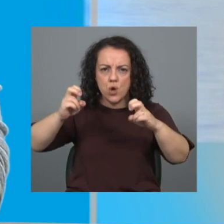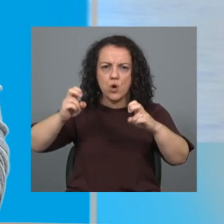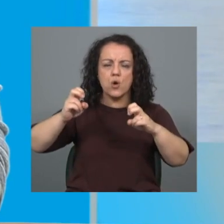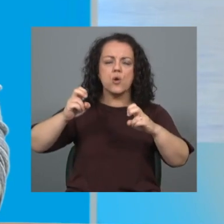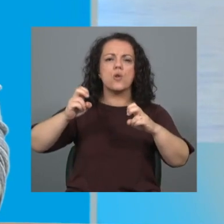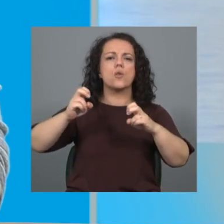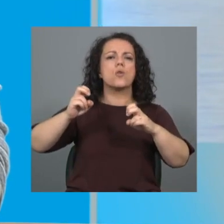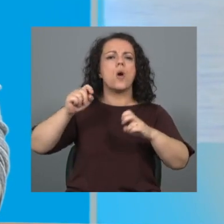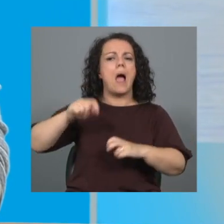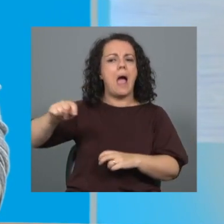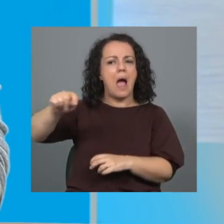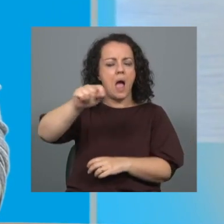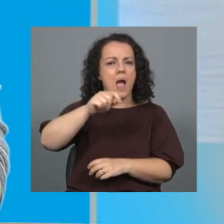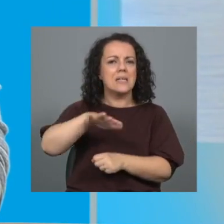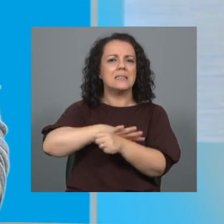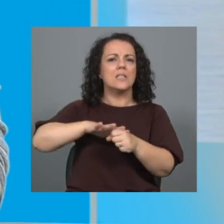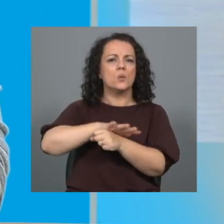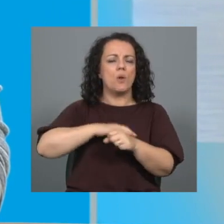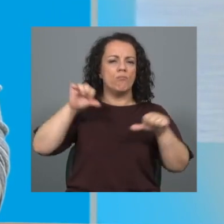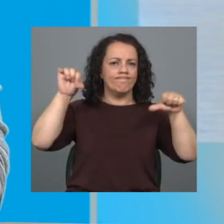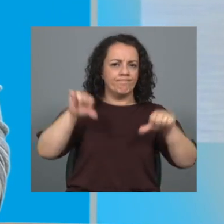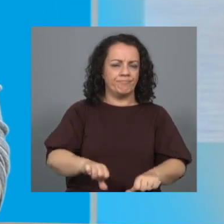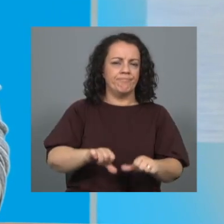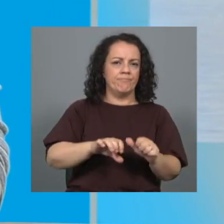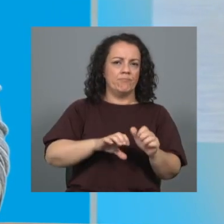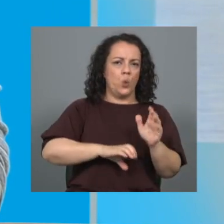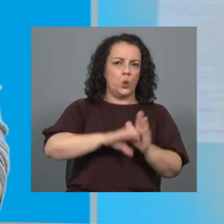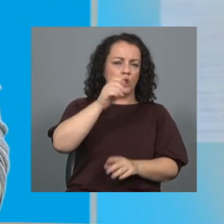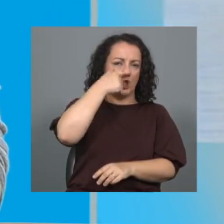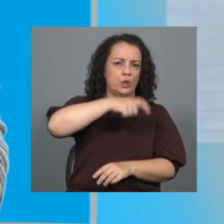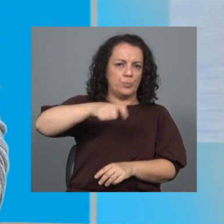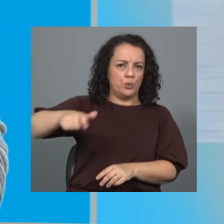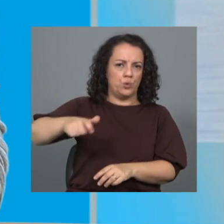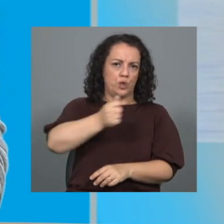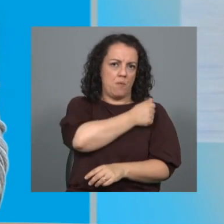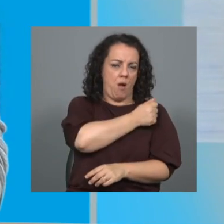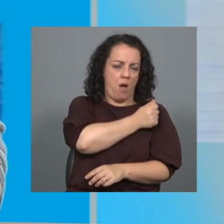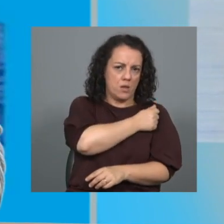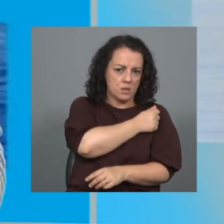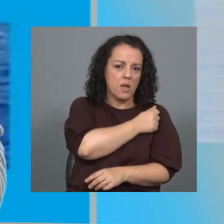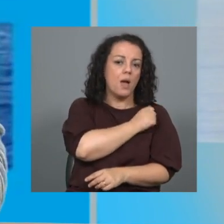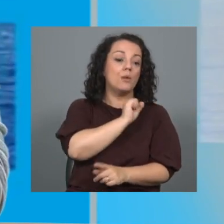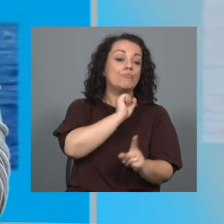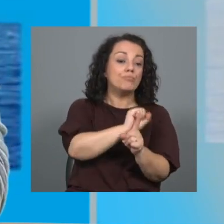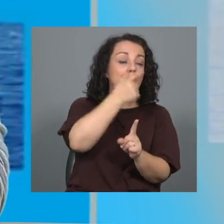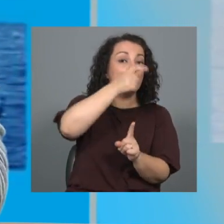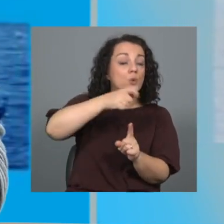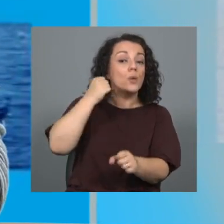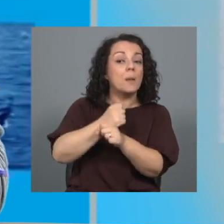de más condições de habitabilidade para trabalhadores e de